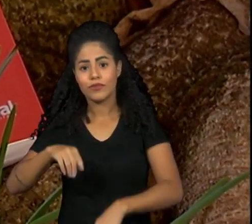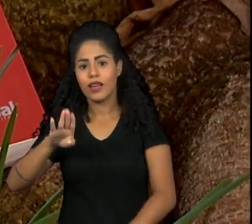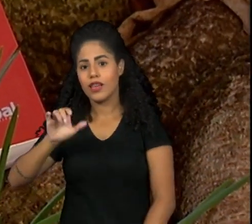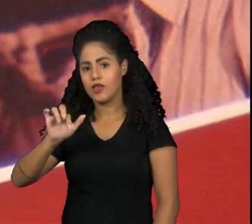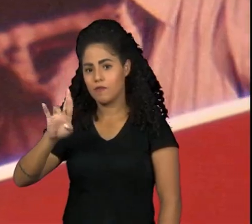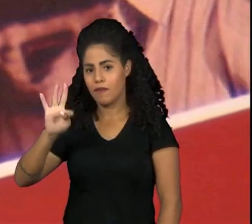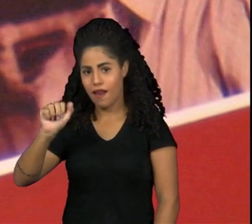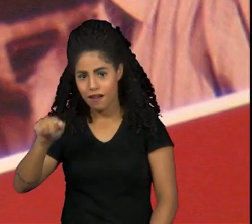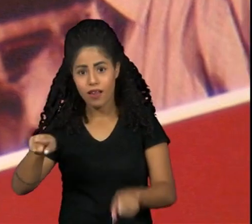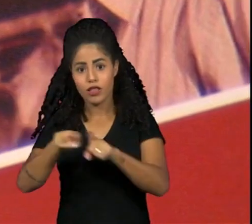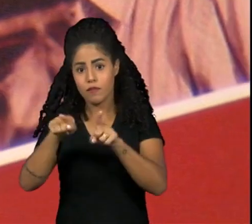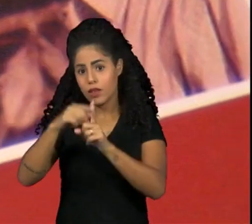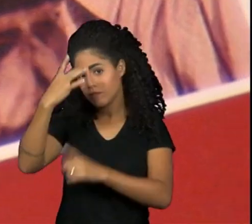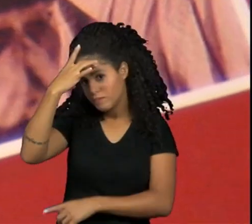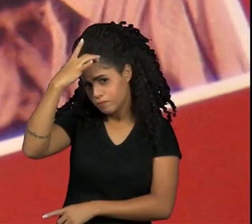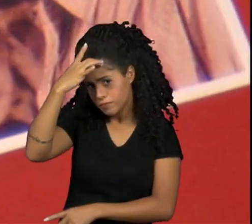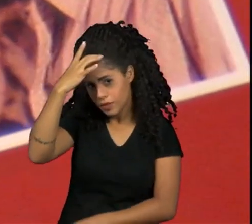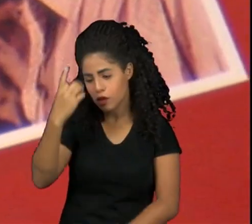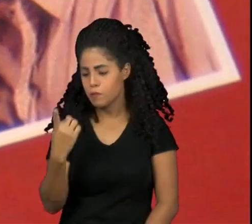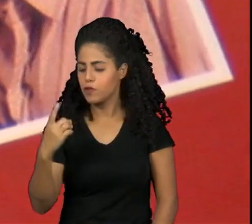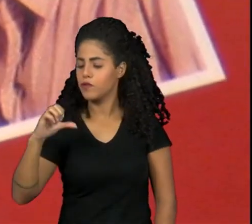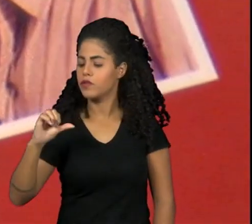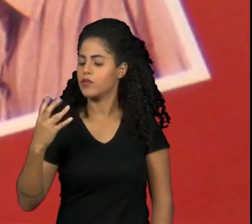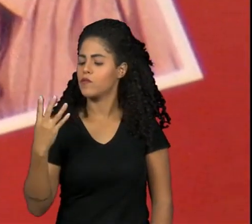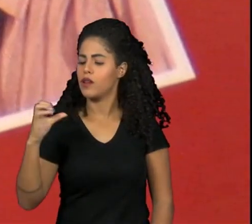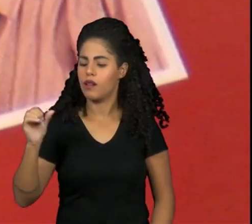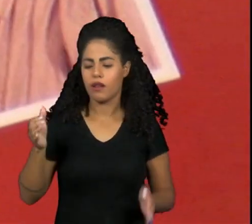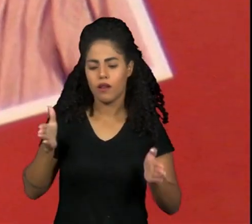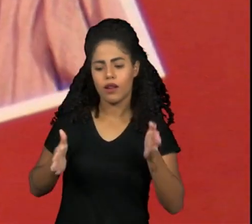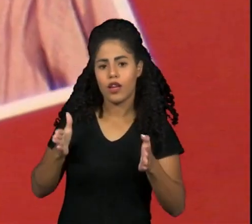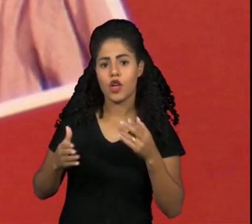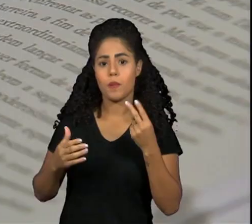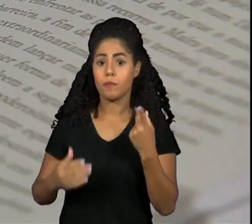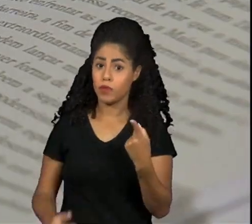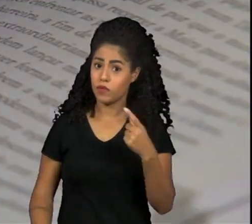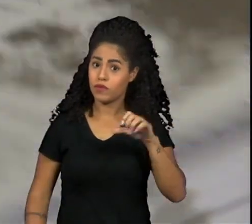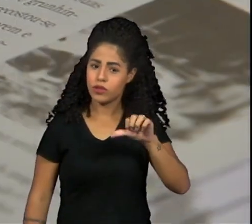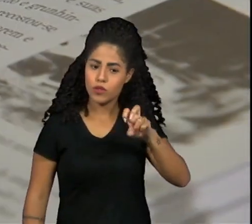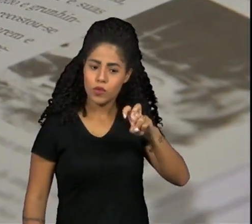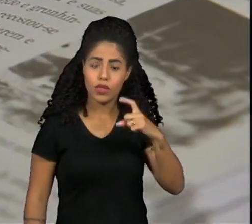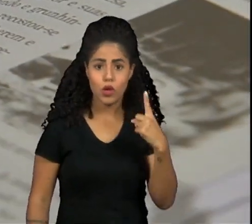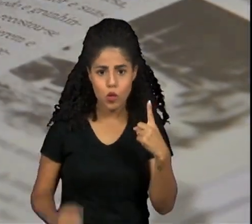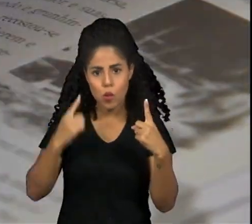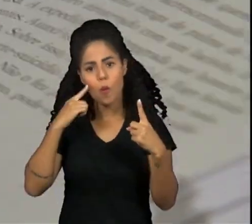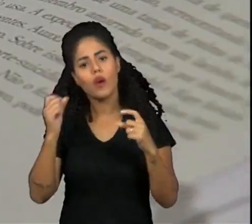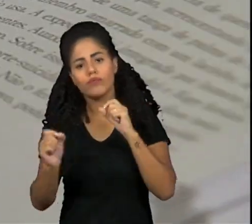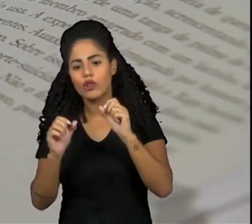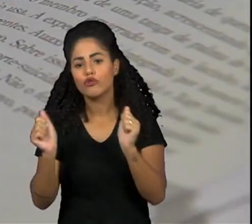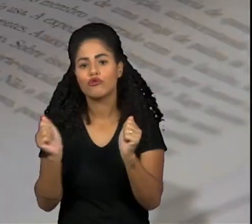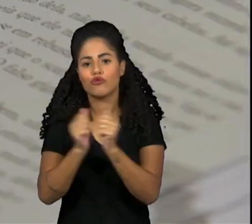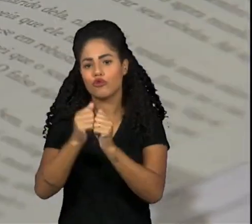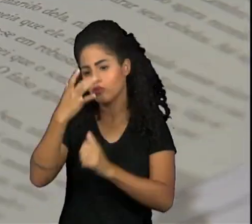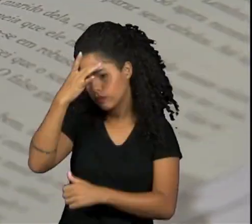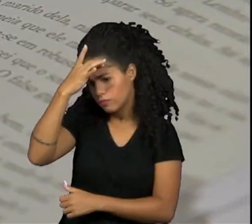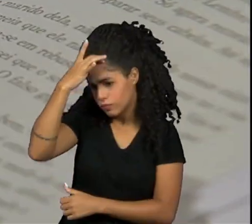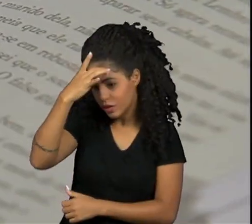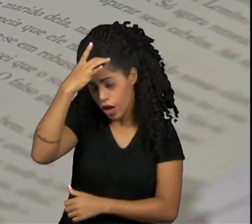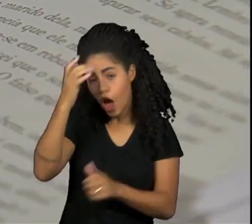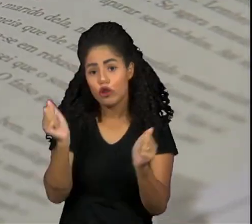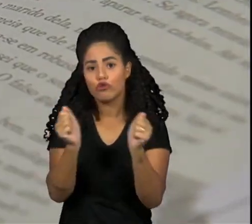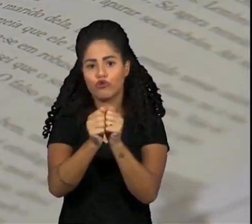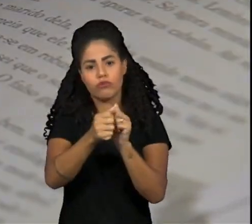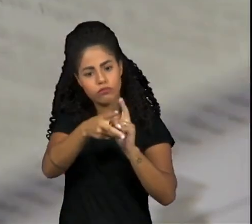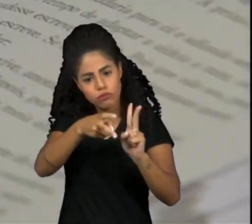Darcy Ribeiro. Entre 1949 e 1951, Darcy viveu com os indígenas da etnia na